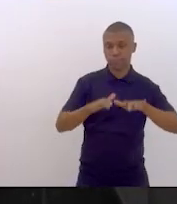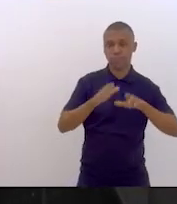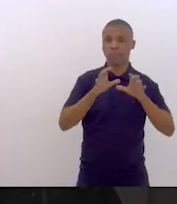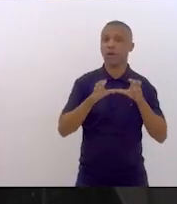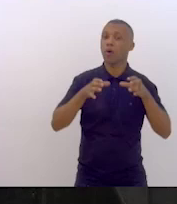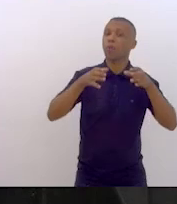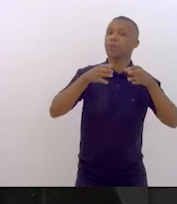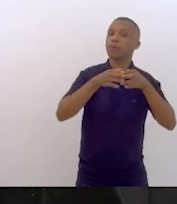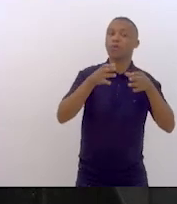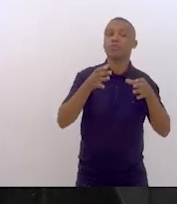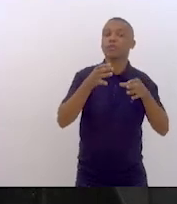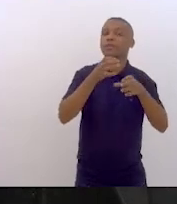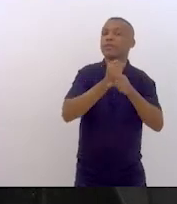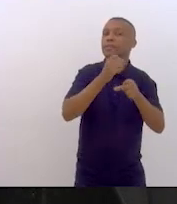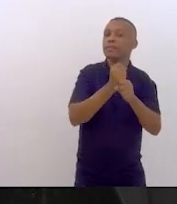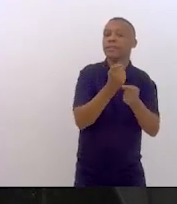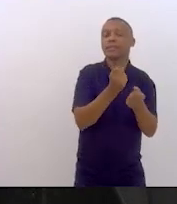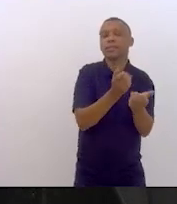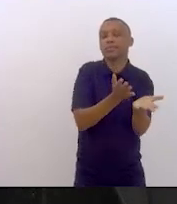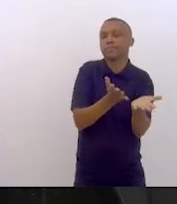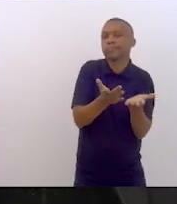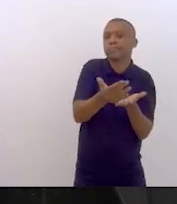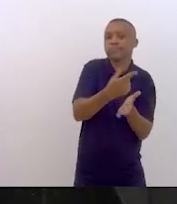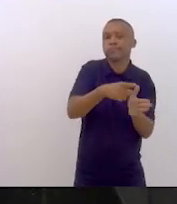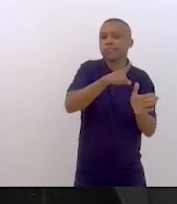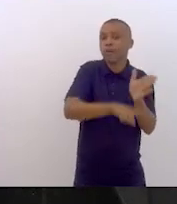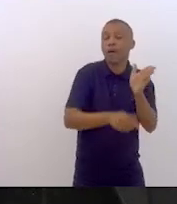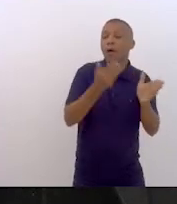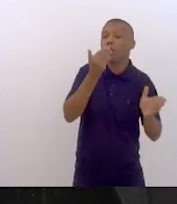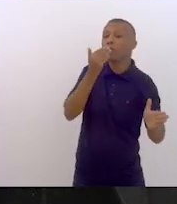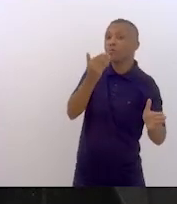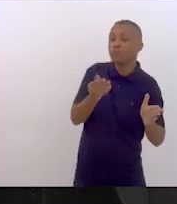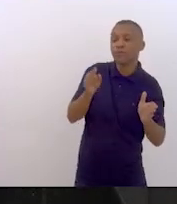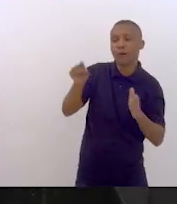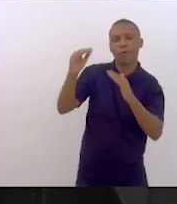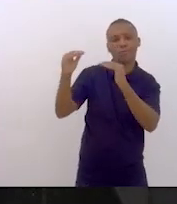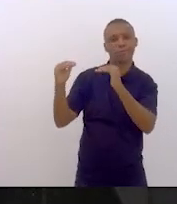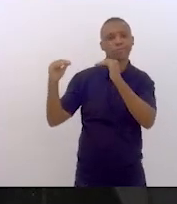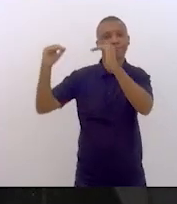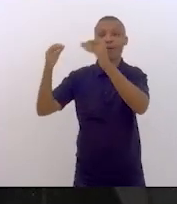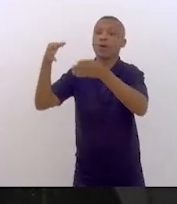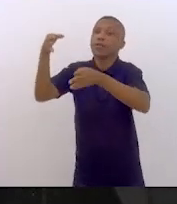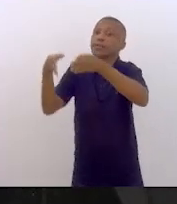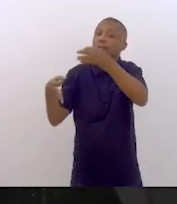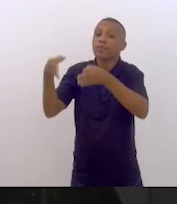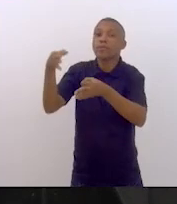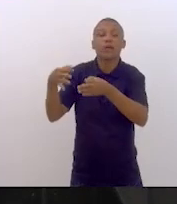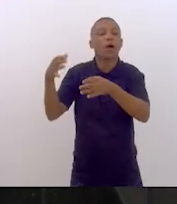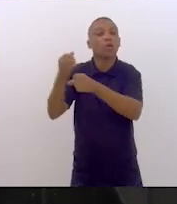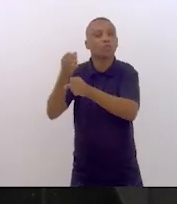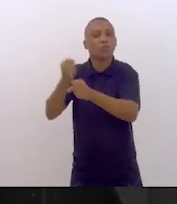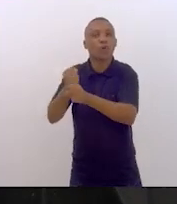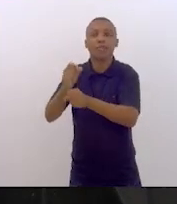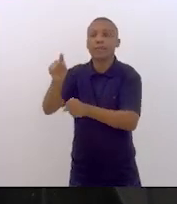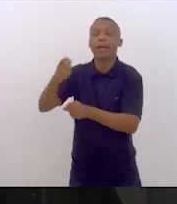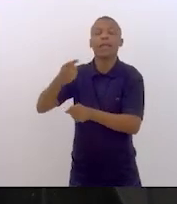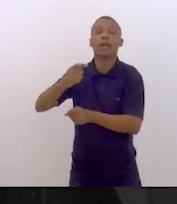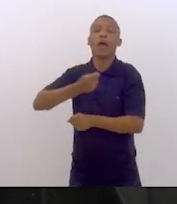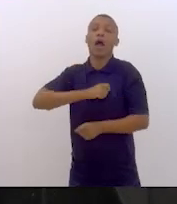solicitando a igreja Tribunal de Contas que auditasse